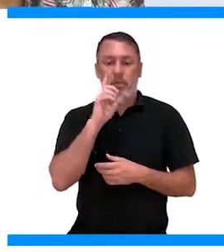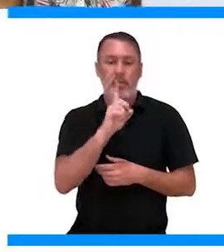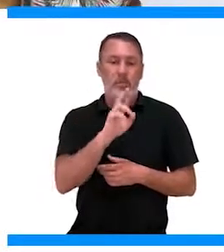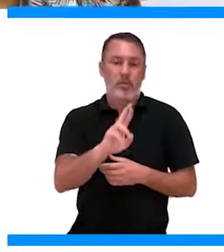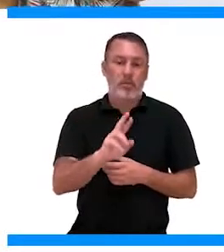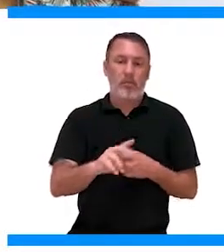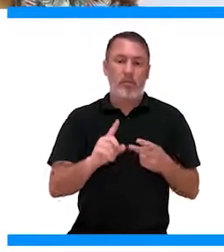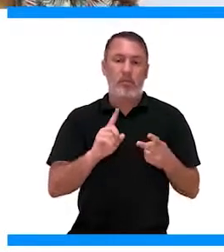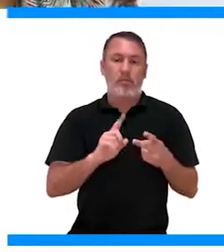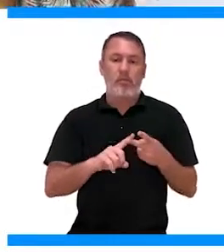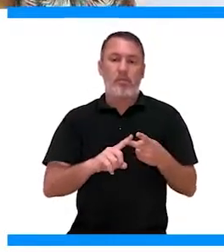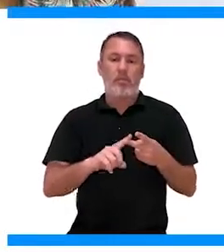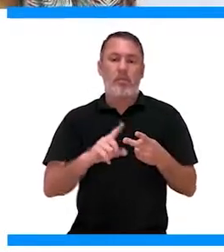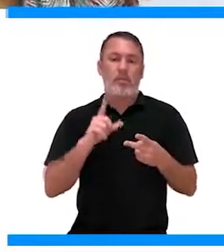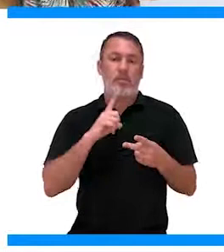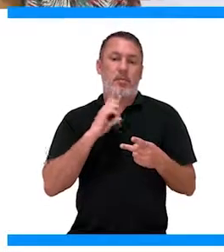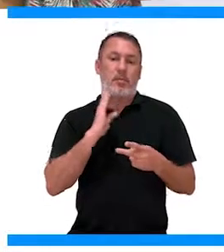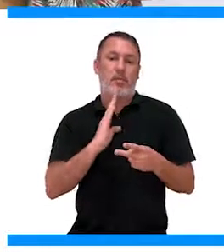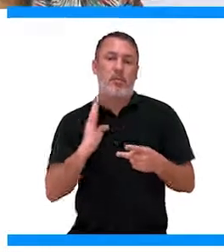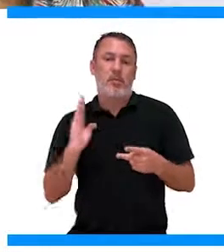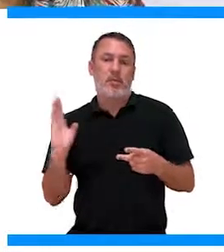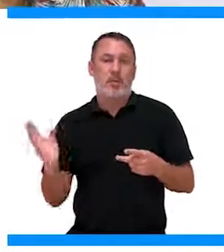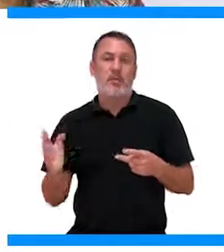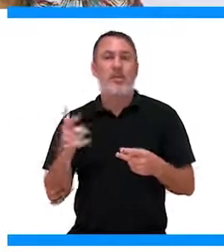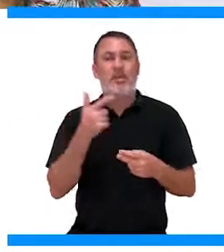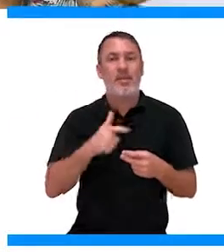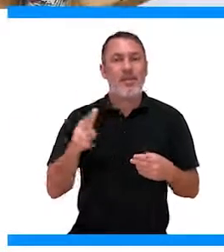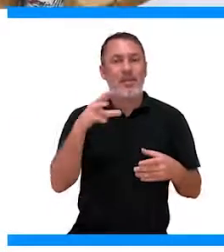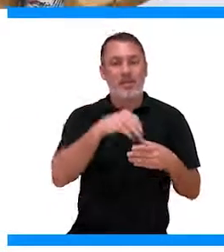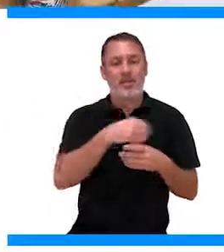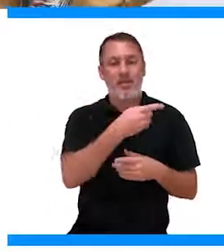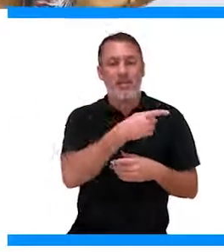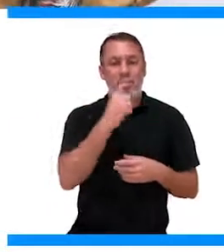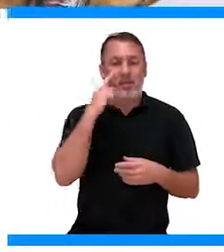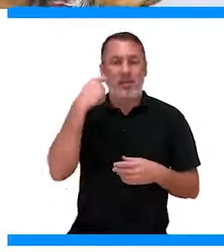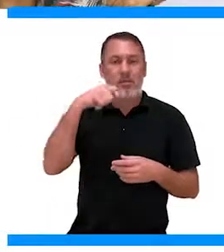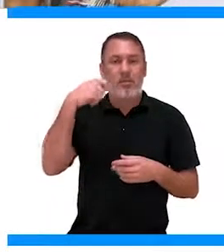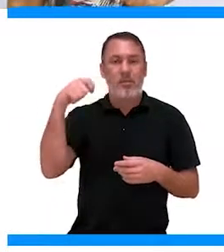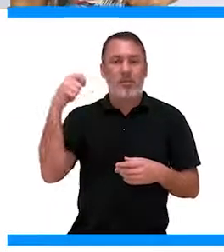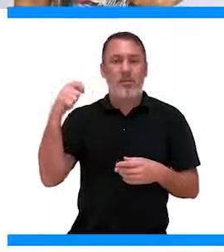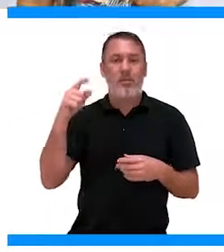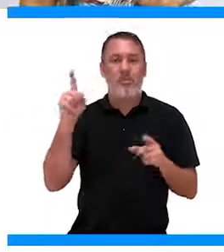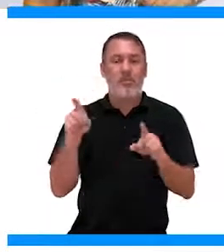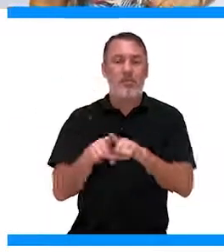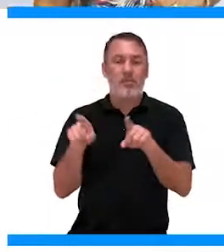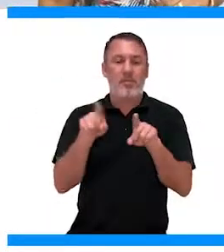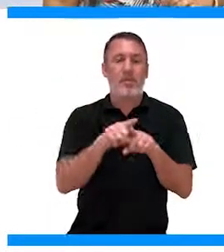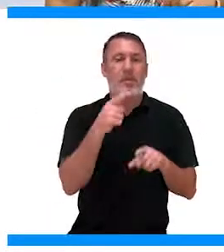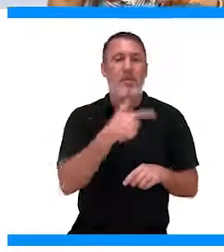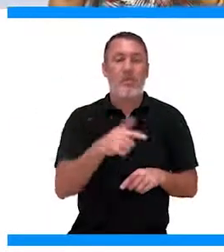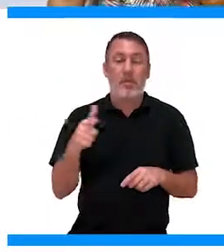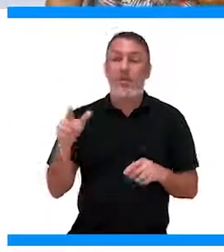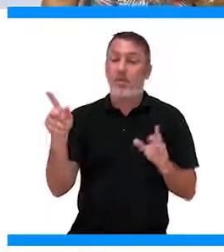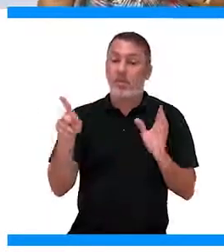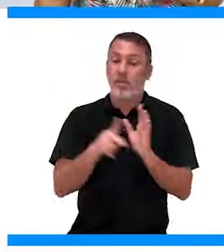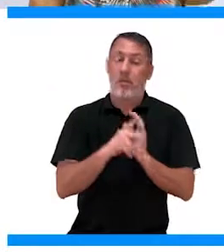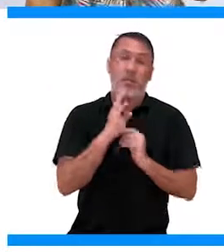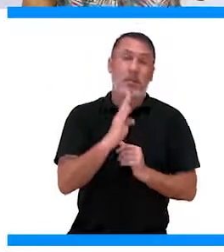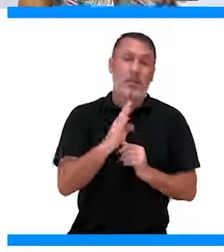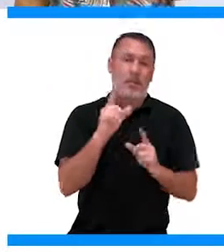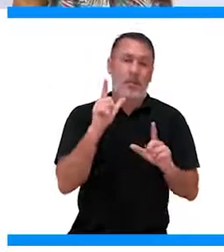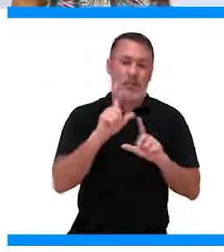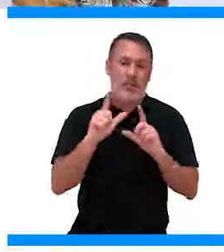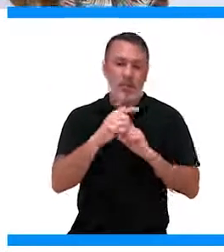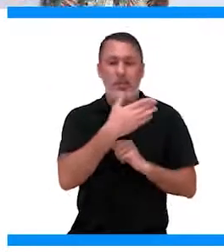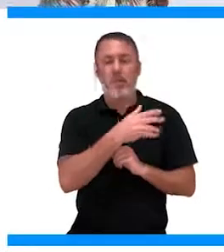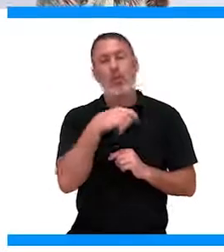consoante P, né? O vem também está sendo repetido ali. E sino de Belém bate bem, bem, bem. Então, a repetição do